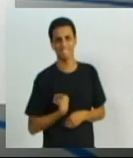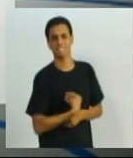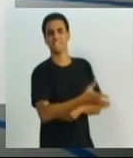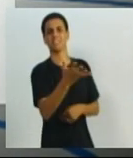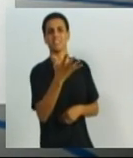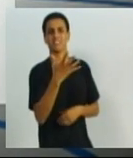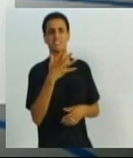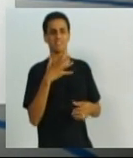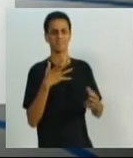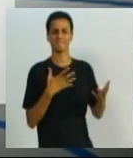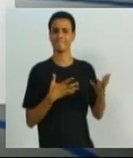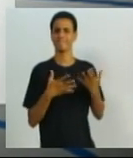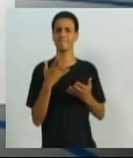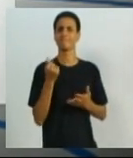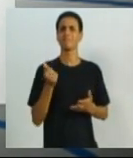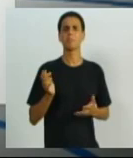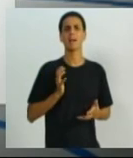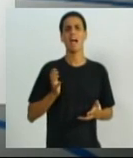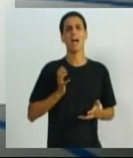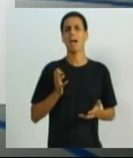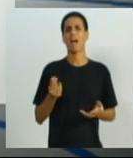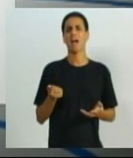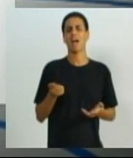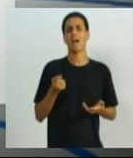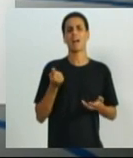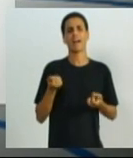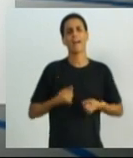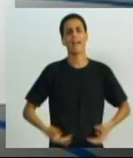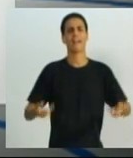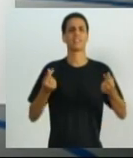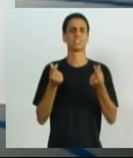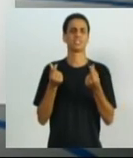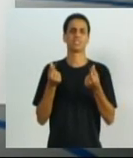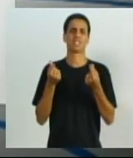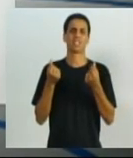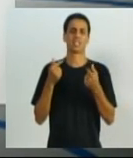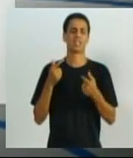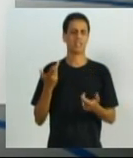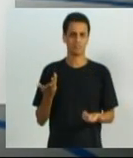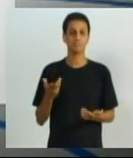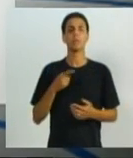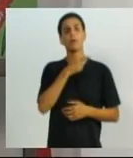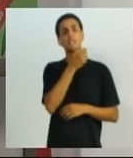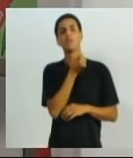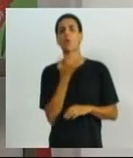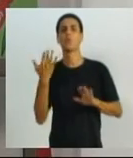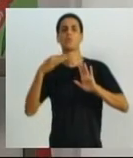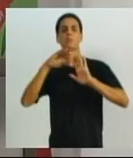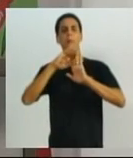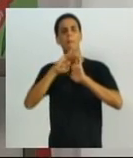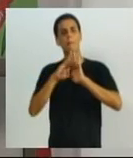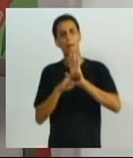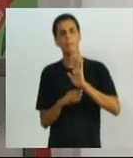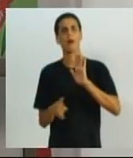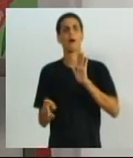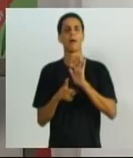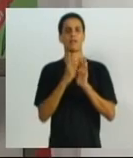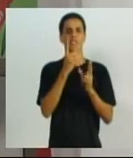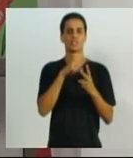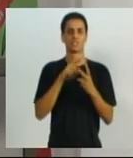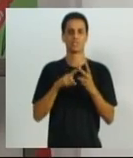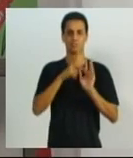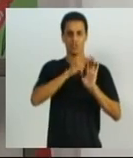né? Encarecer campanhas. Então, estão por aqui colocadas algumas das condições estabelecidas inicialmente nesses